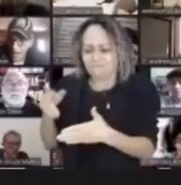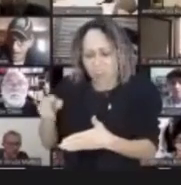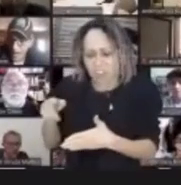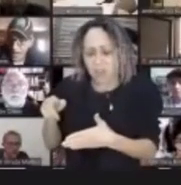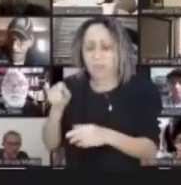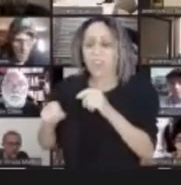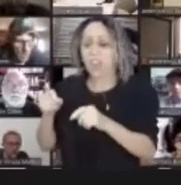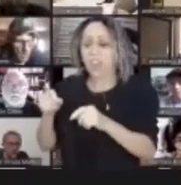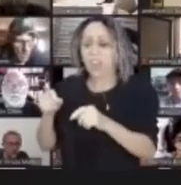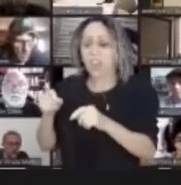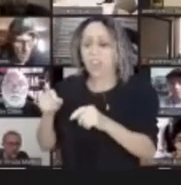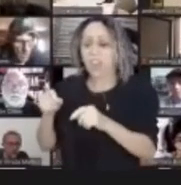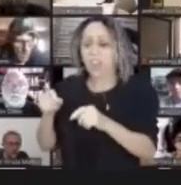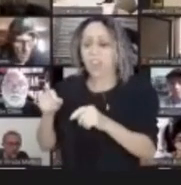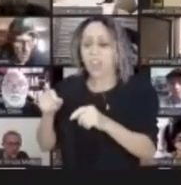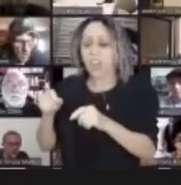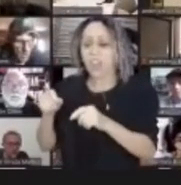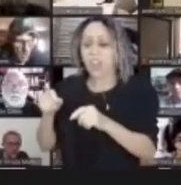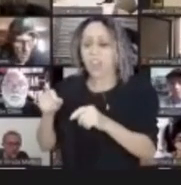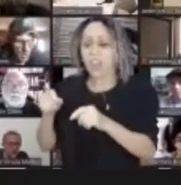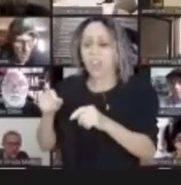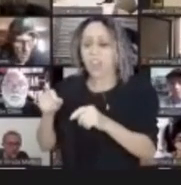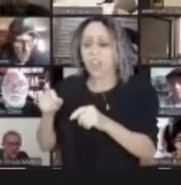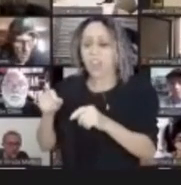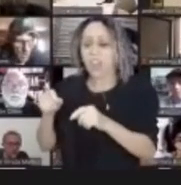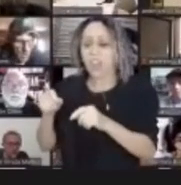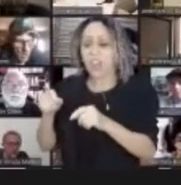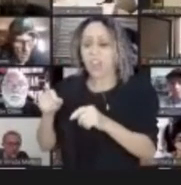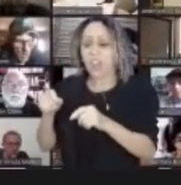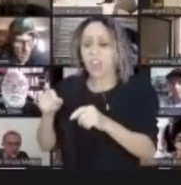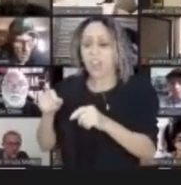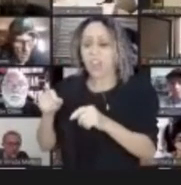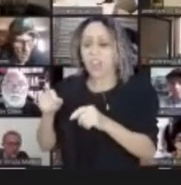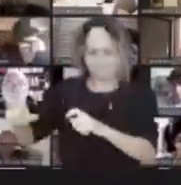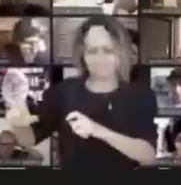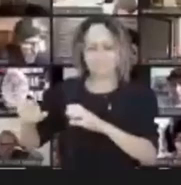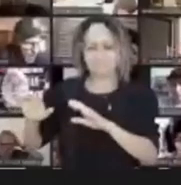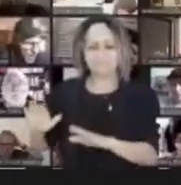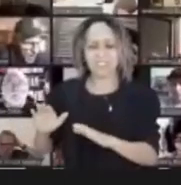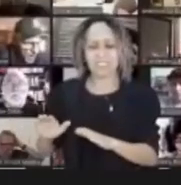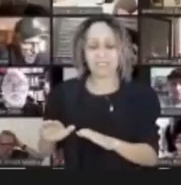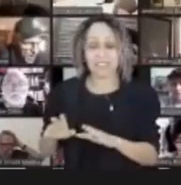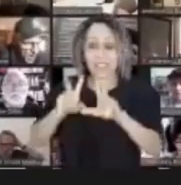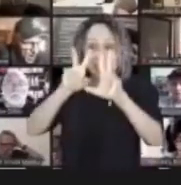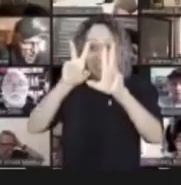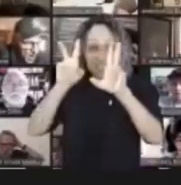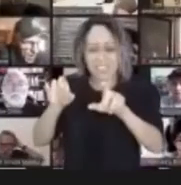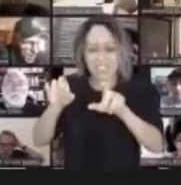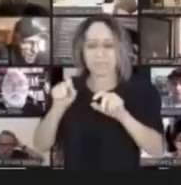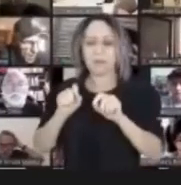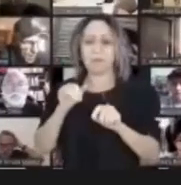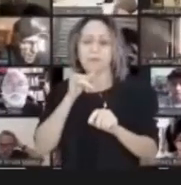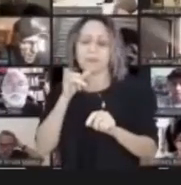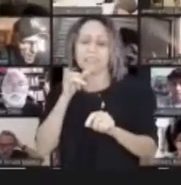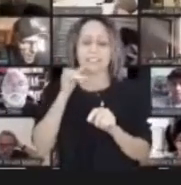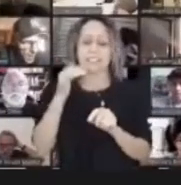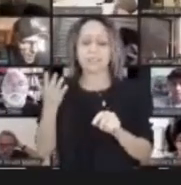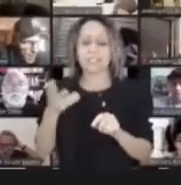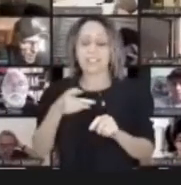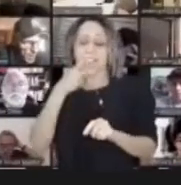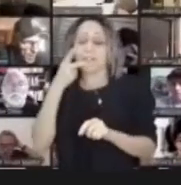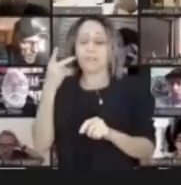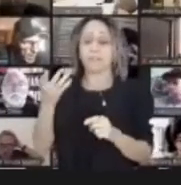no coração deles. É impressionante como isso toca na base eleitoral dele. As mortes,